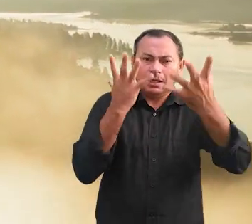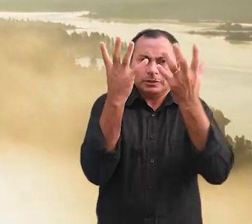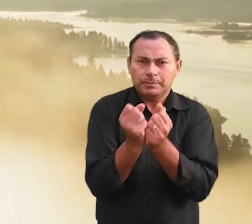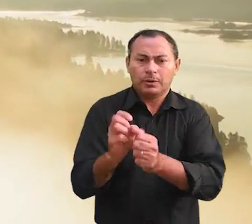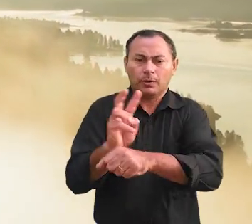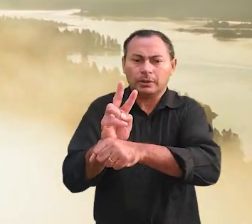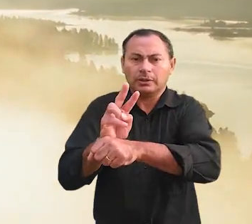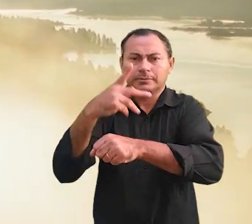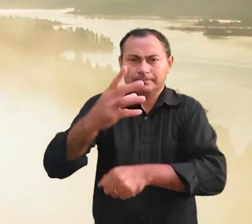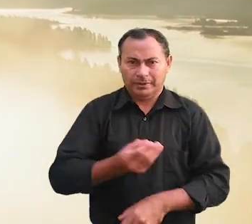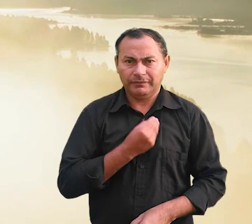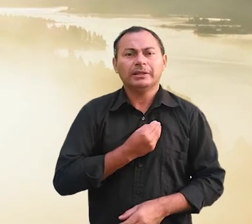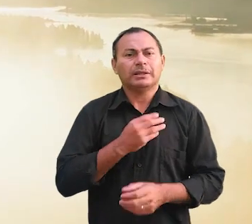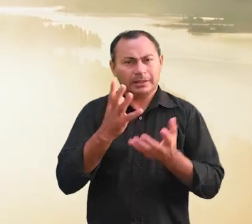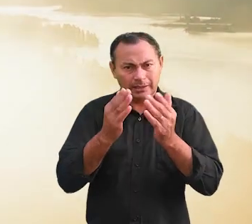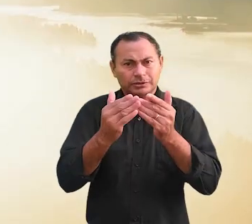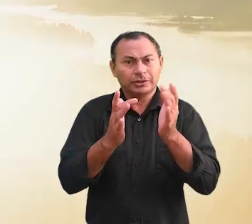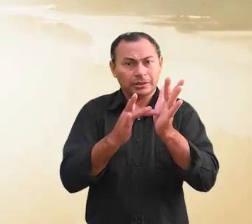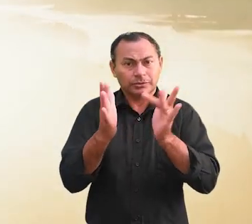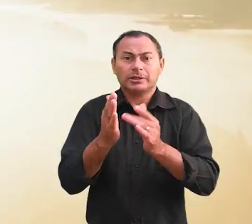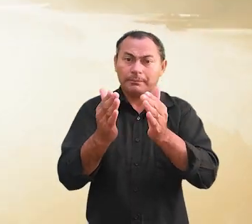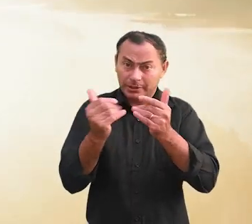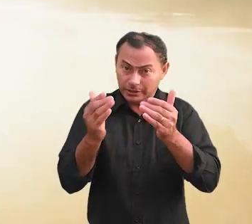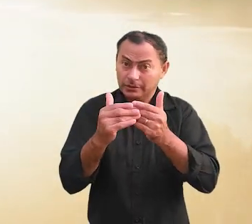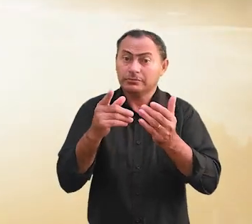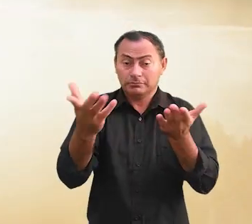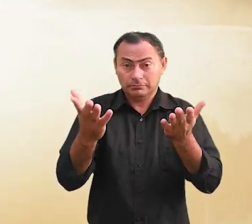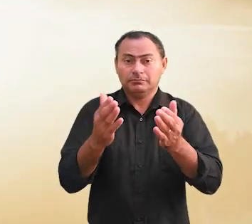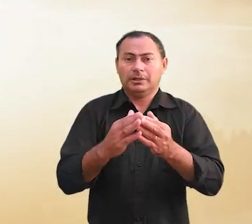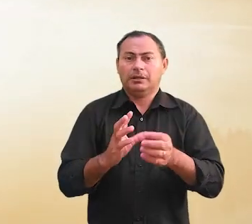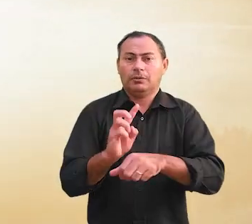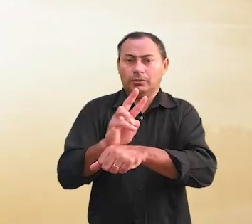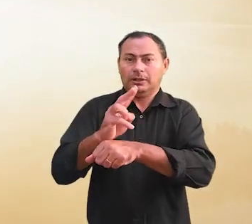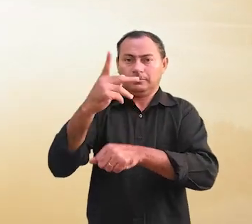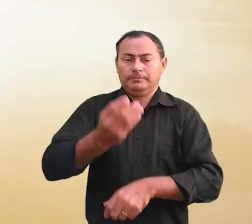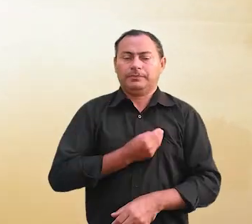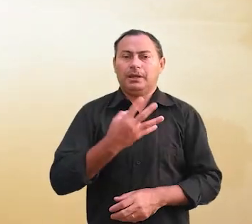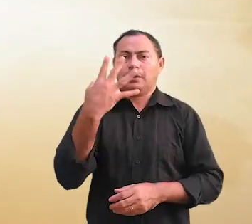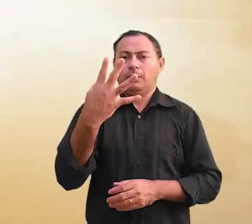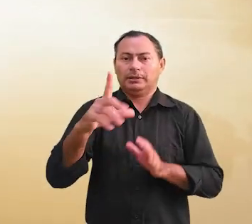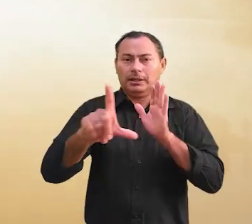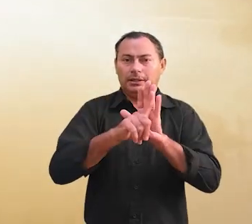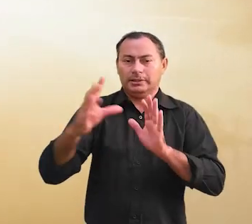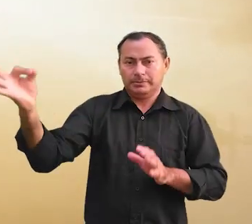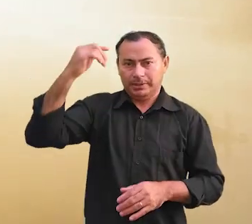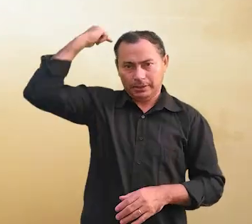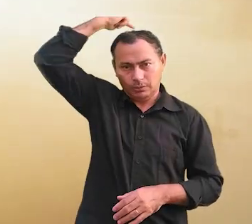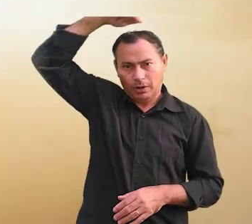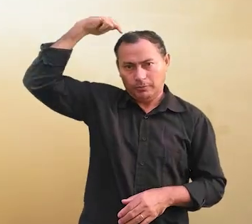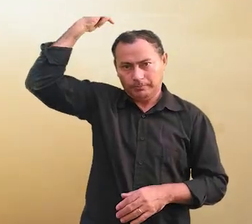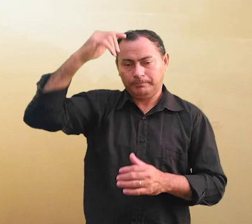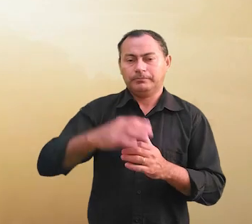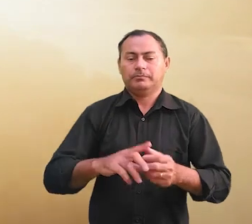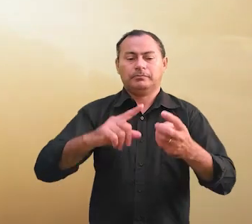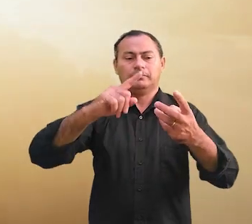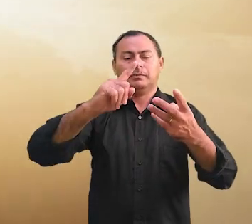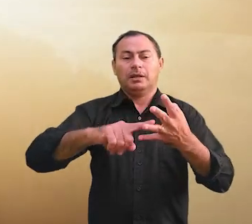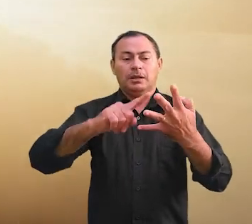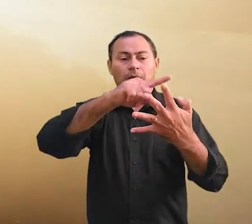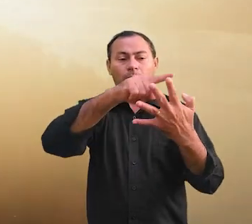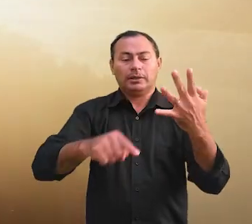deixe-me assumir o controle da sua vida Jesus está pedindo isso essa é a quarta lei espiritual